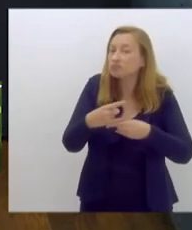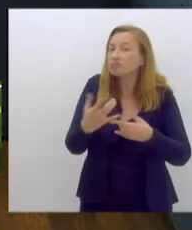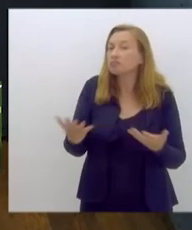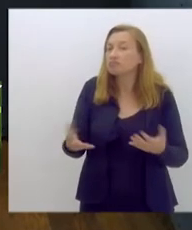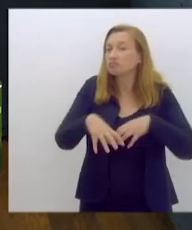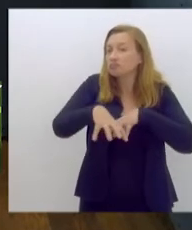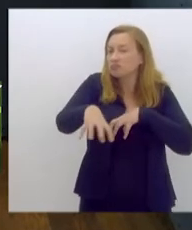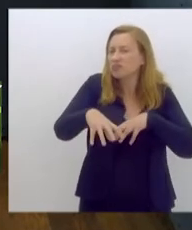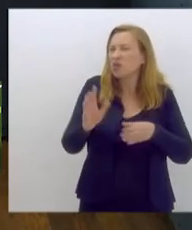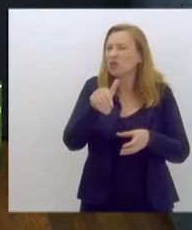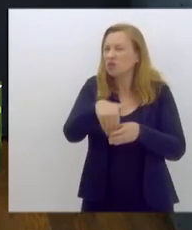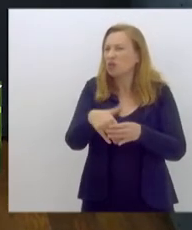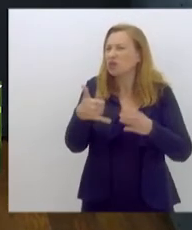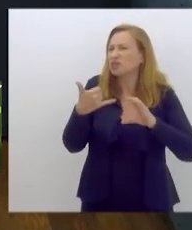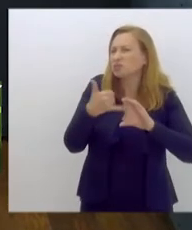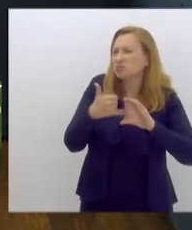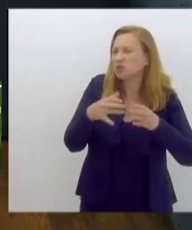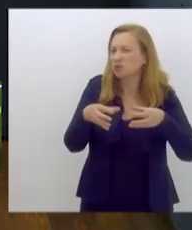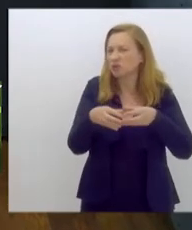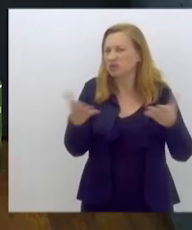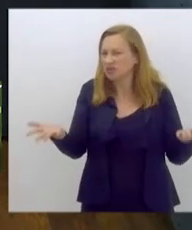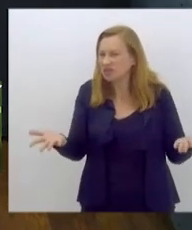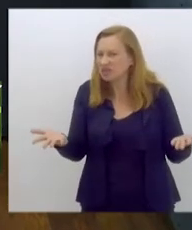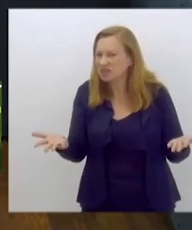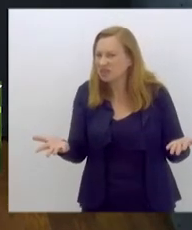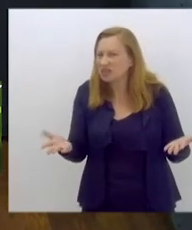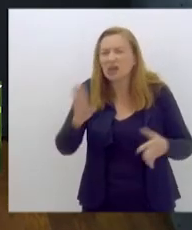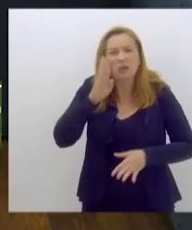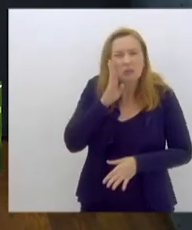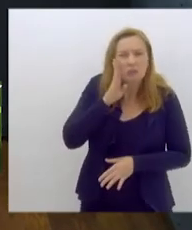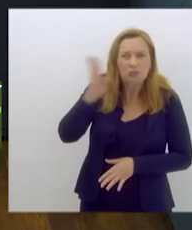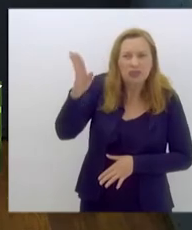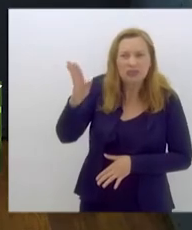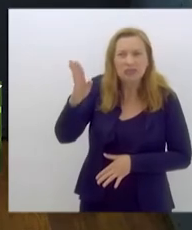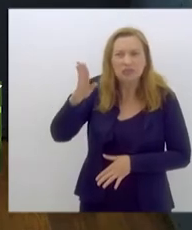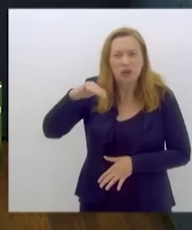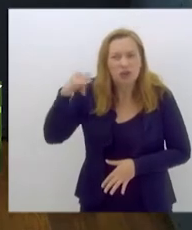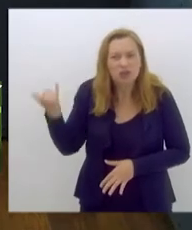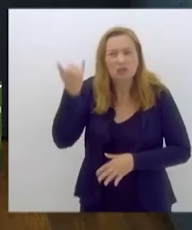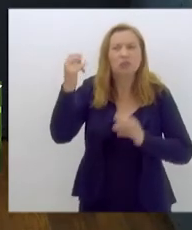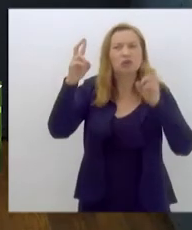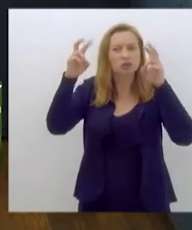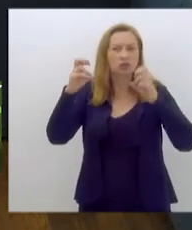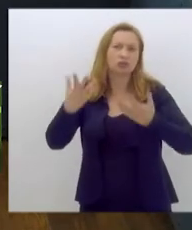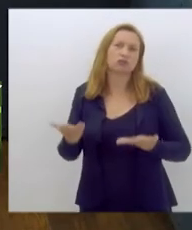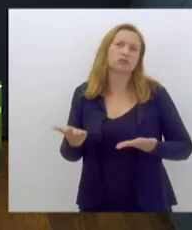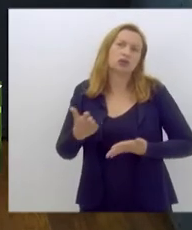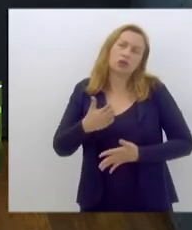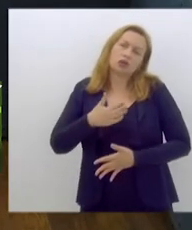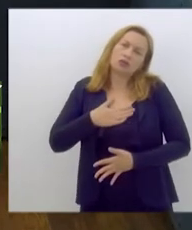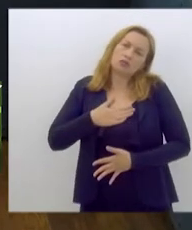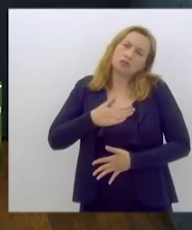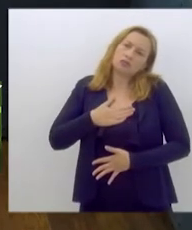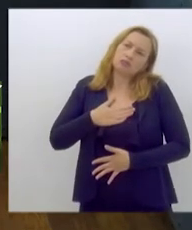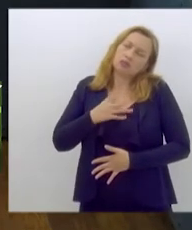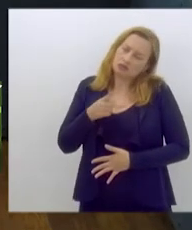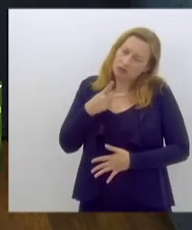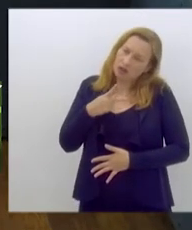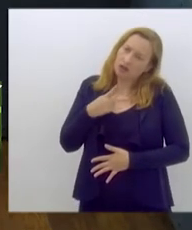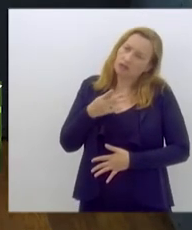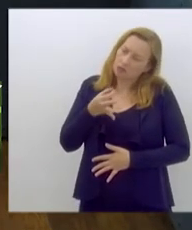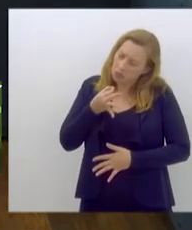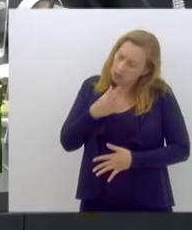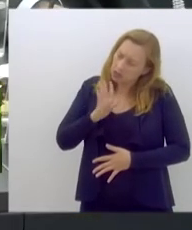ainda se vota por zap numa peça tão importante, é o meu descontentamento, não estou dizendo